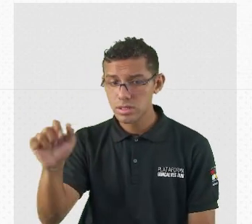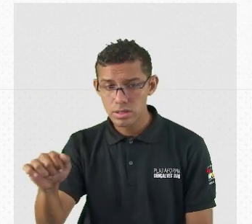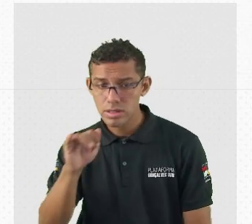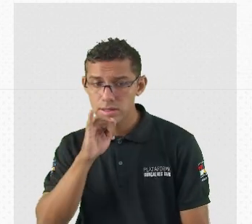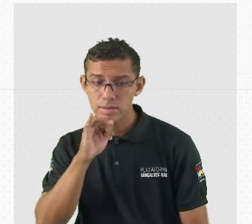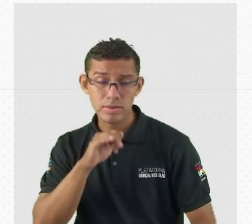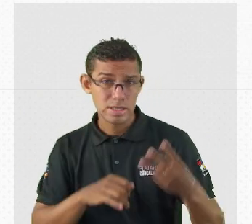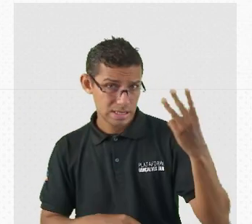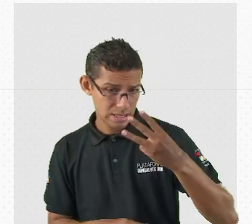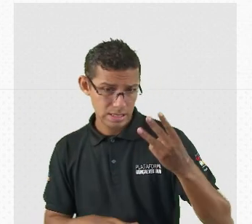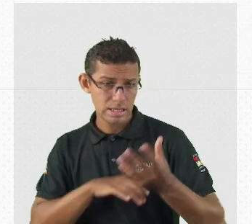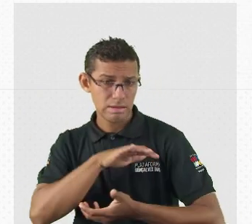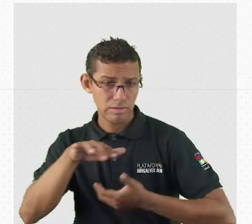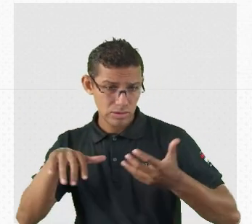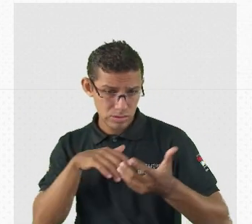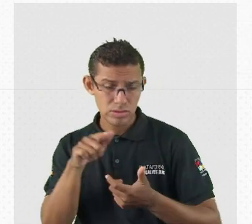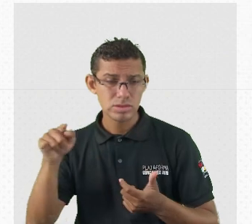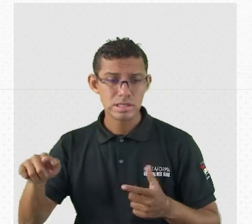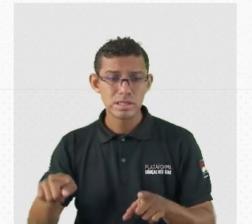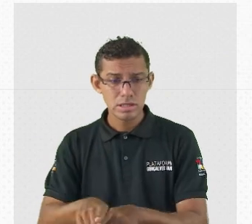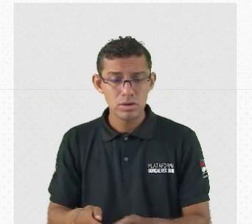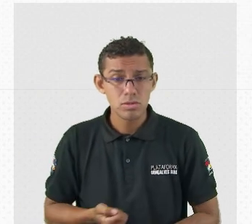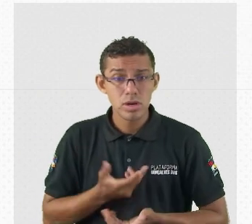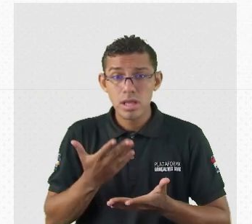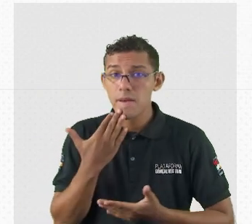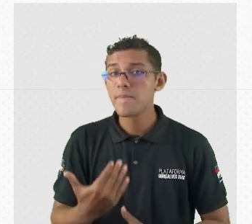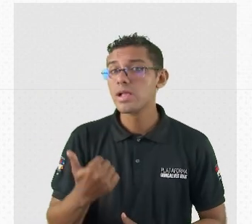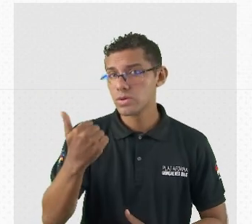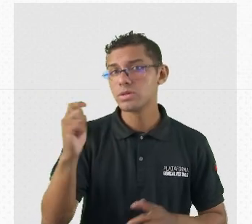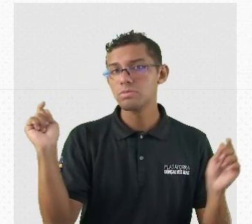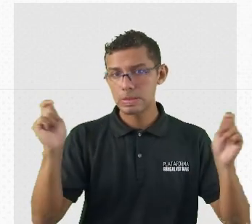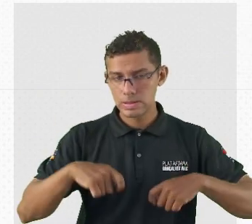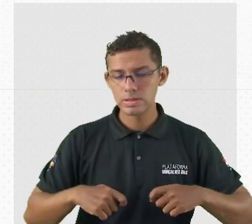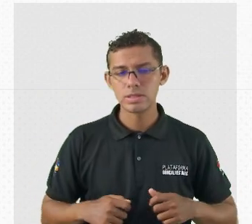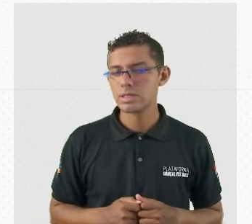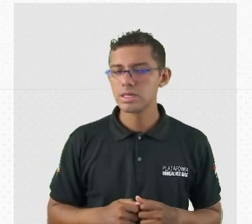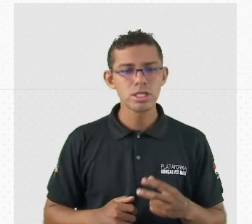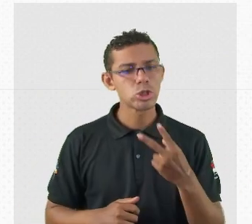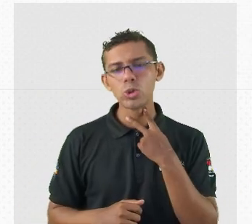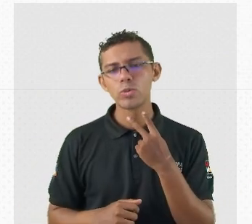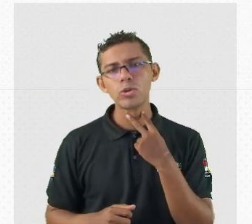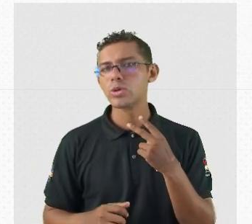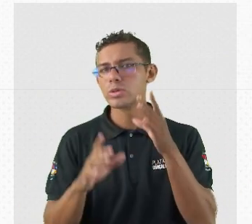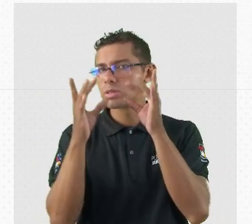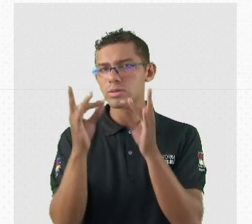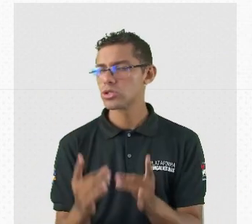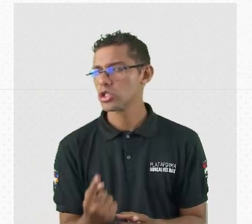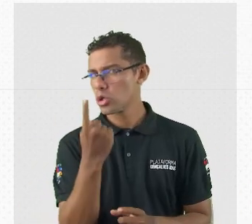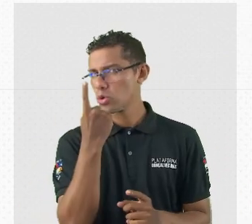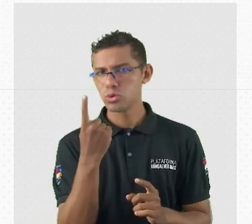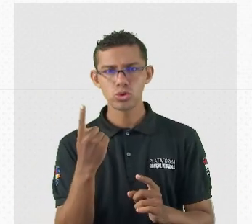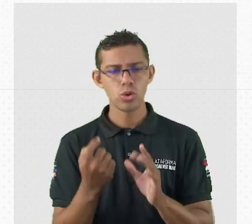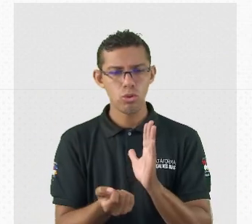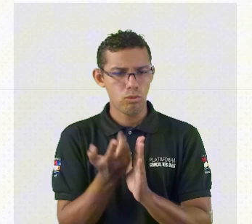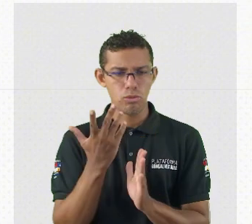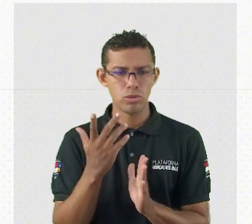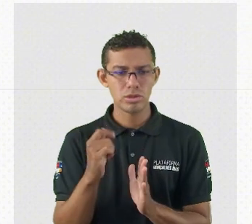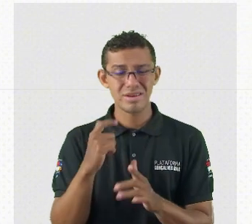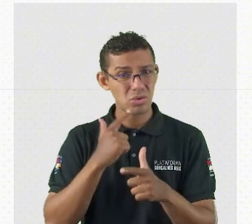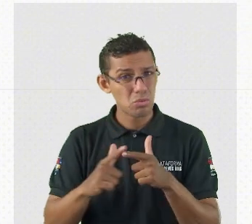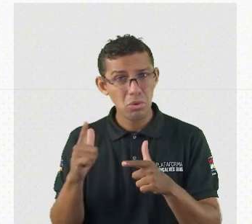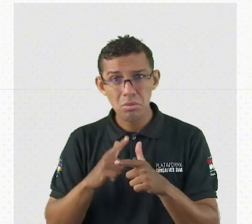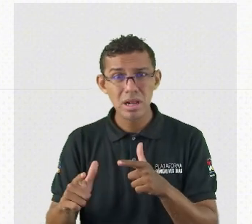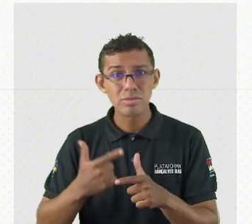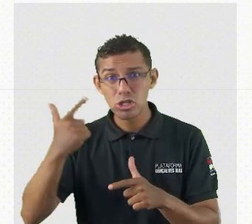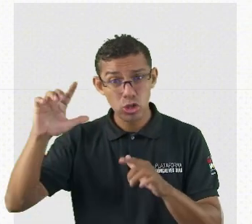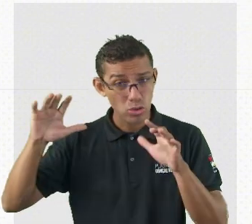terceira revolução, entende-se que esse trabalhador pode sugerir melhorias e que ele não pode ficar especializado em um só produto, porque num problema em